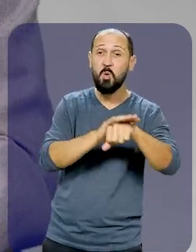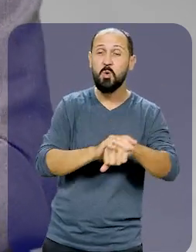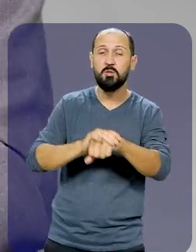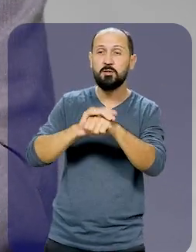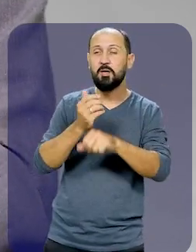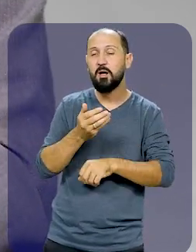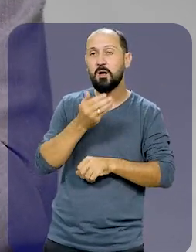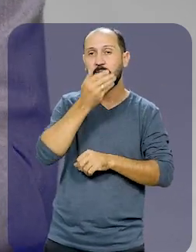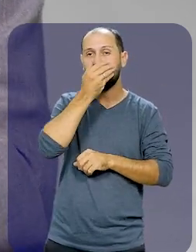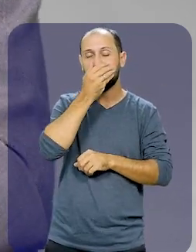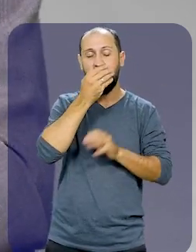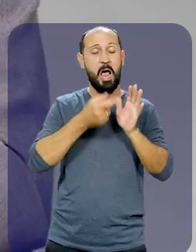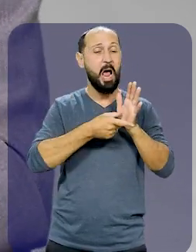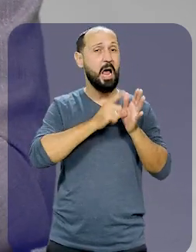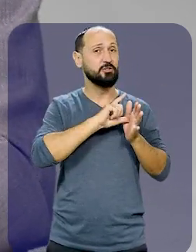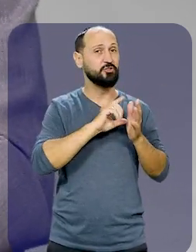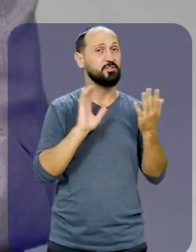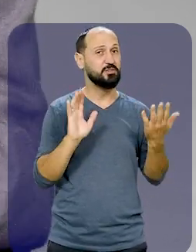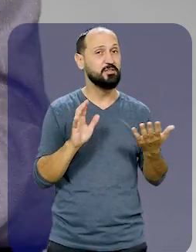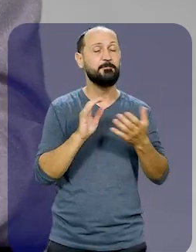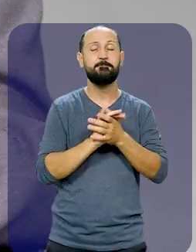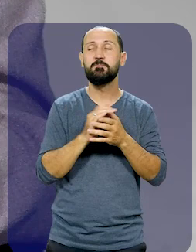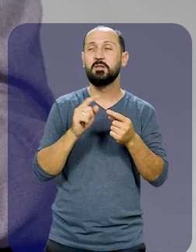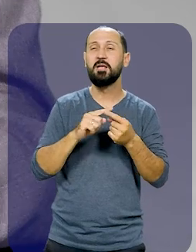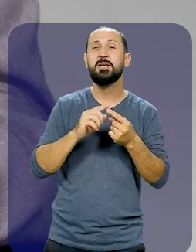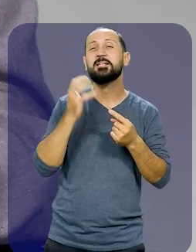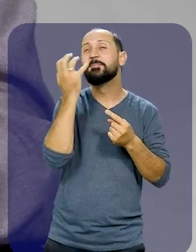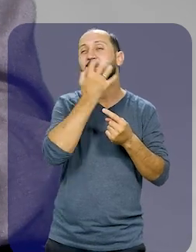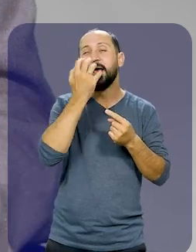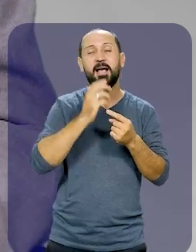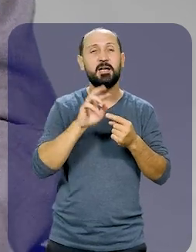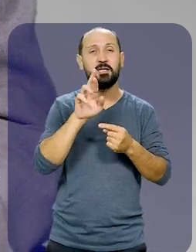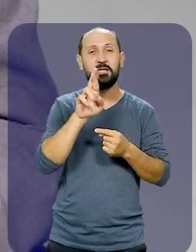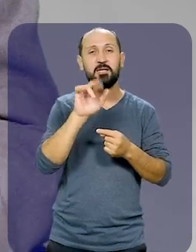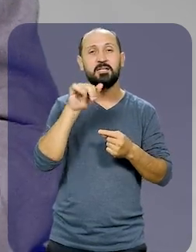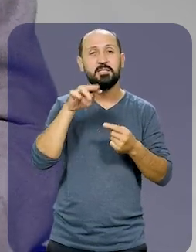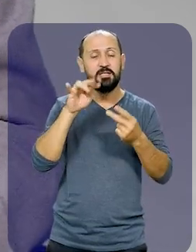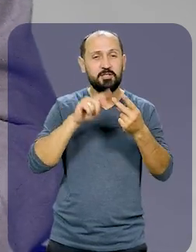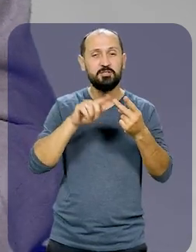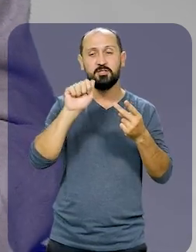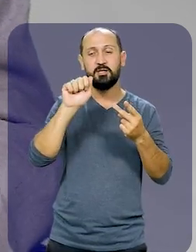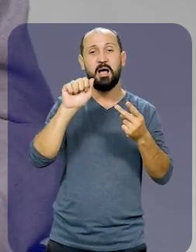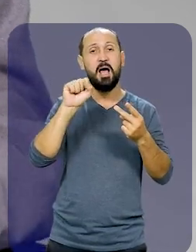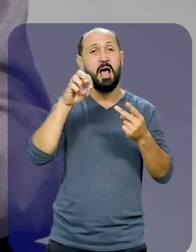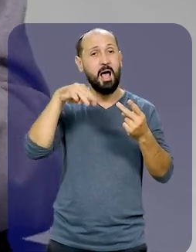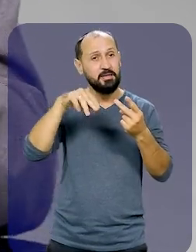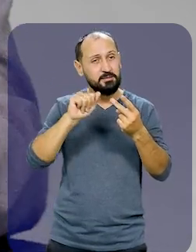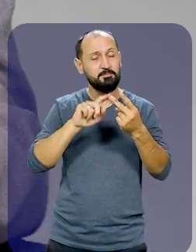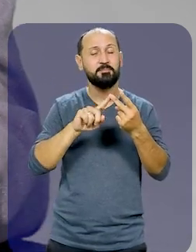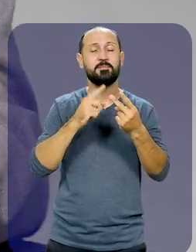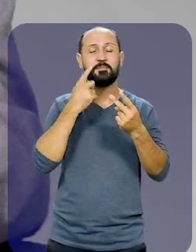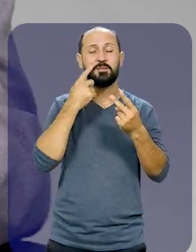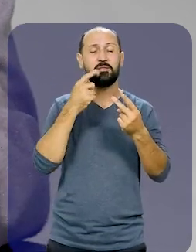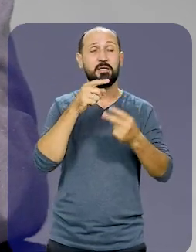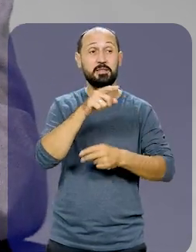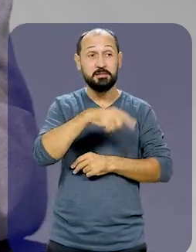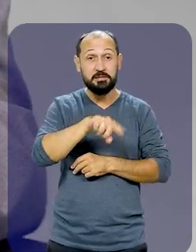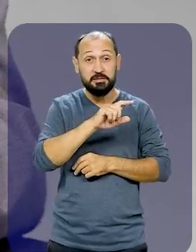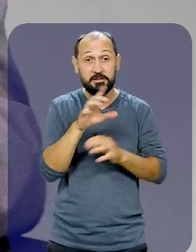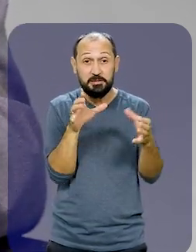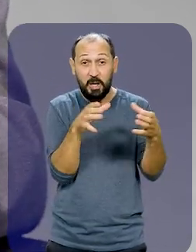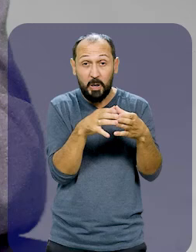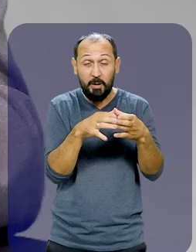doenças respiratórias prévias, como a rinite alérgica, a asma brônquica. Essas pessoas